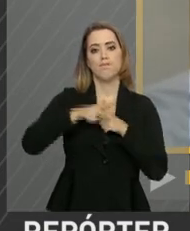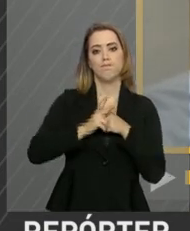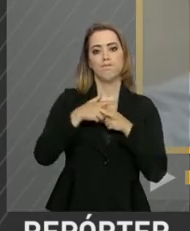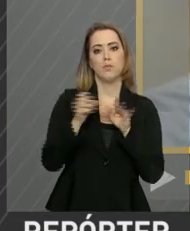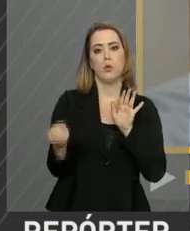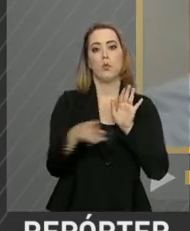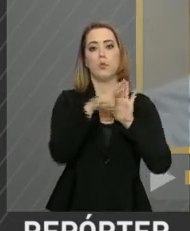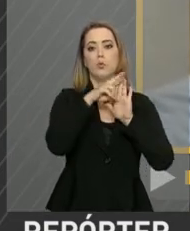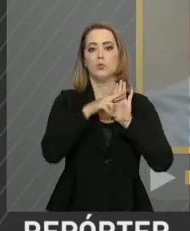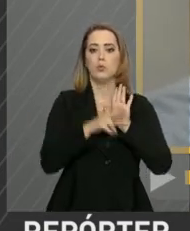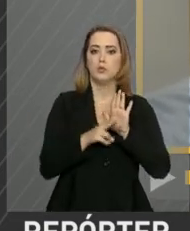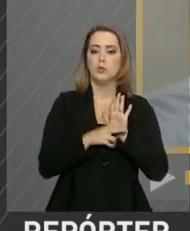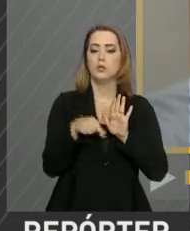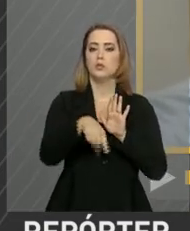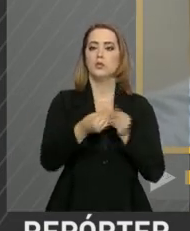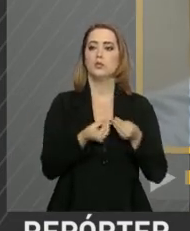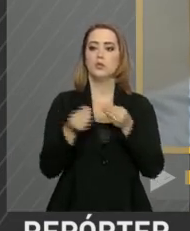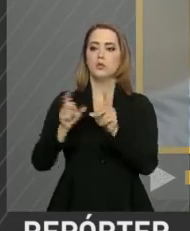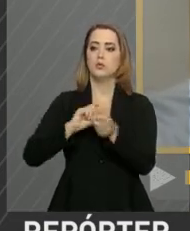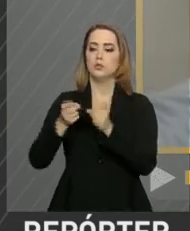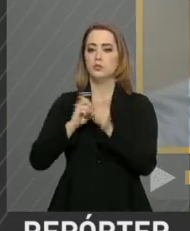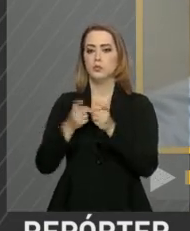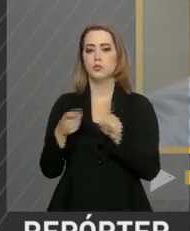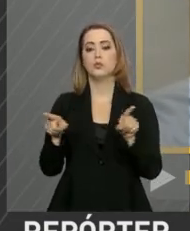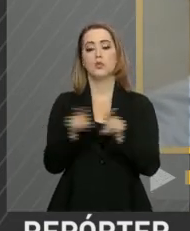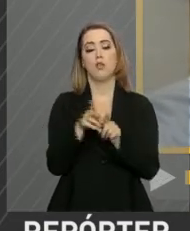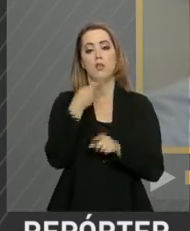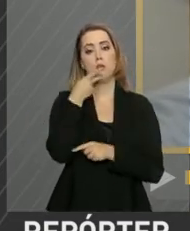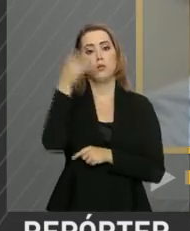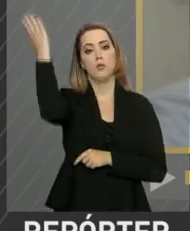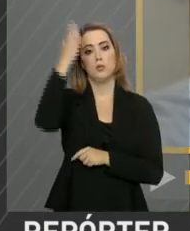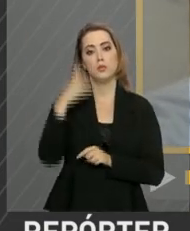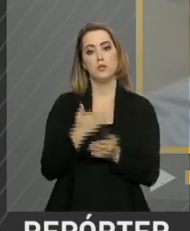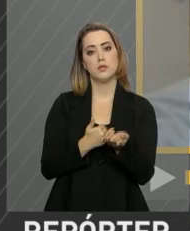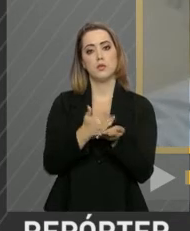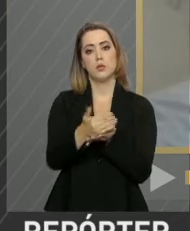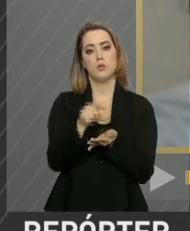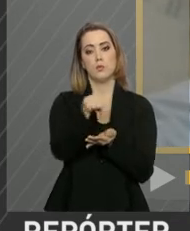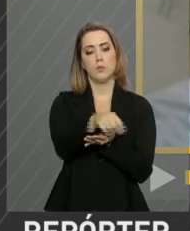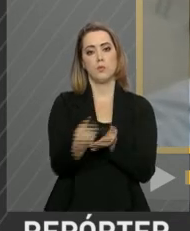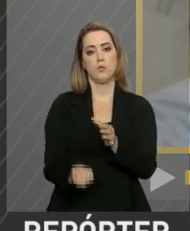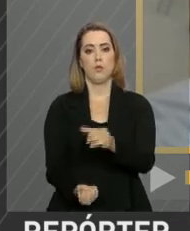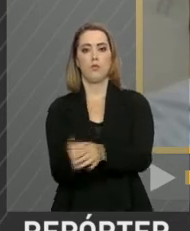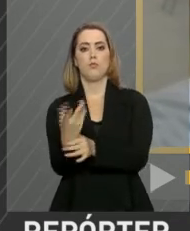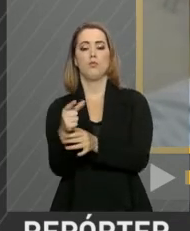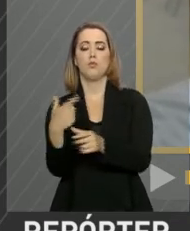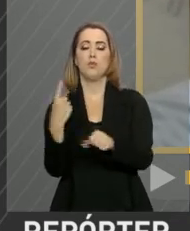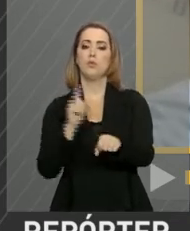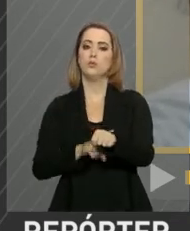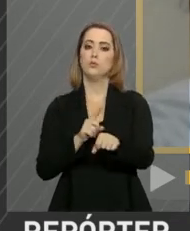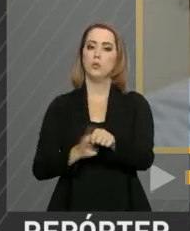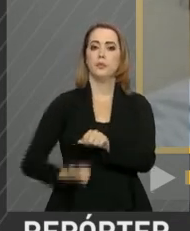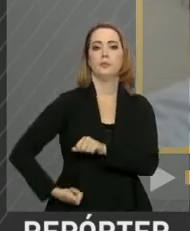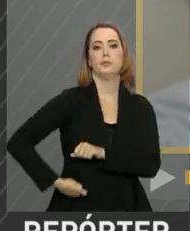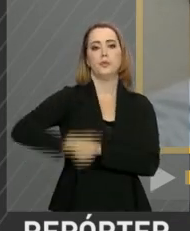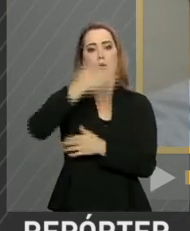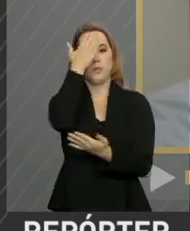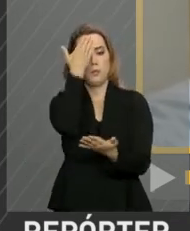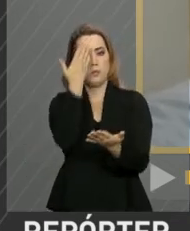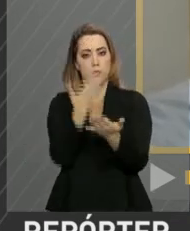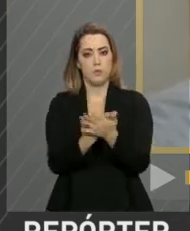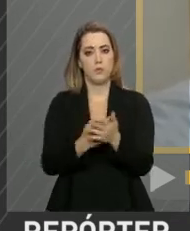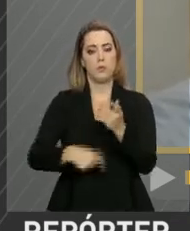regulatório da lei de concessões e disse que o brasil começa a criar as condições para aumentar a confiança